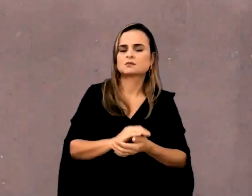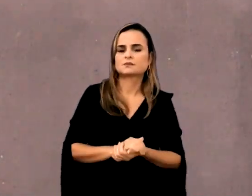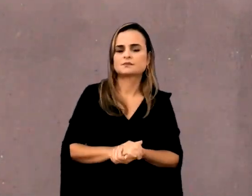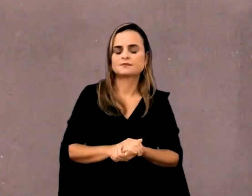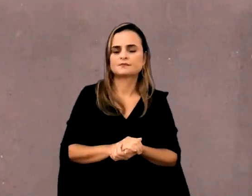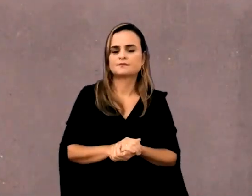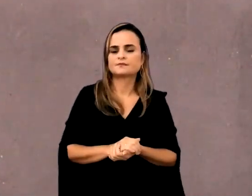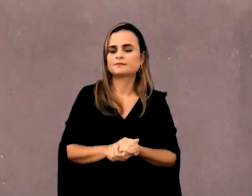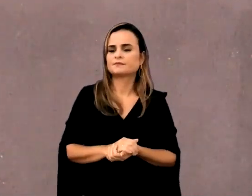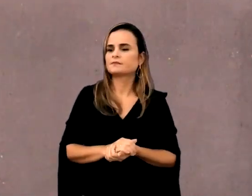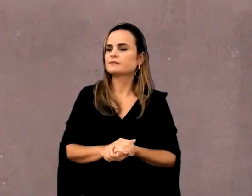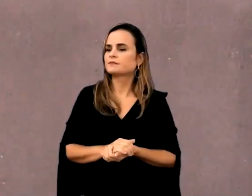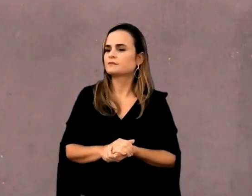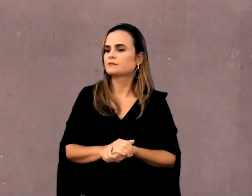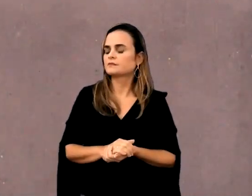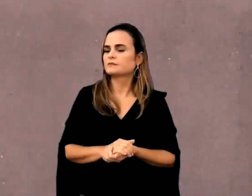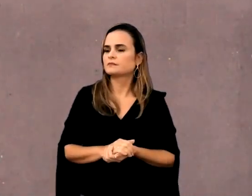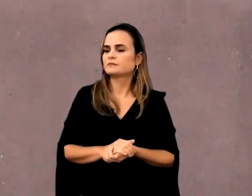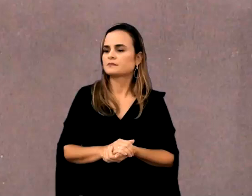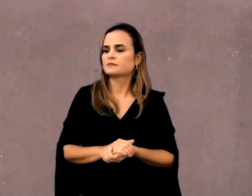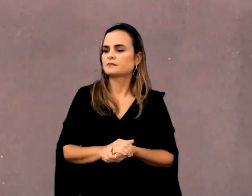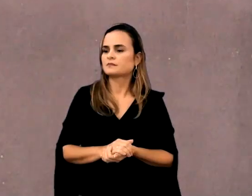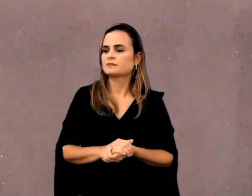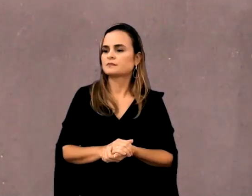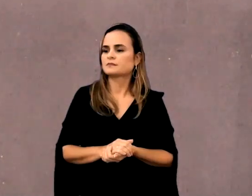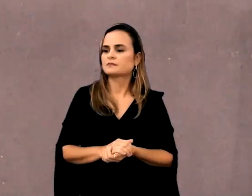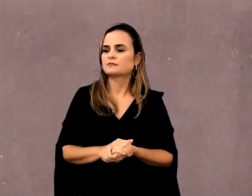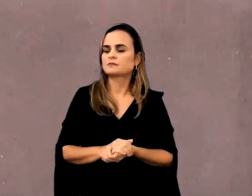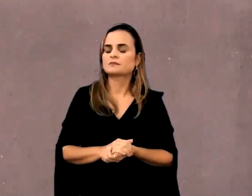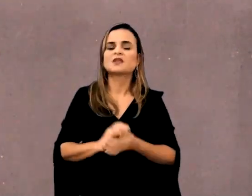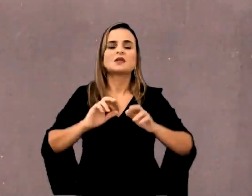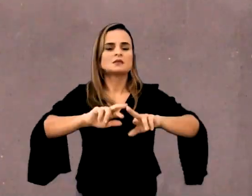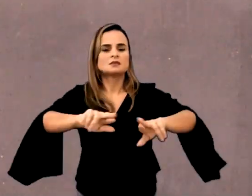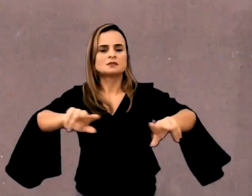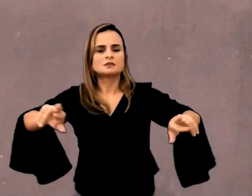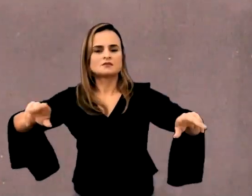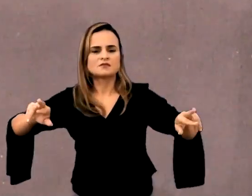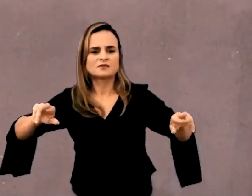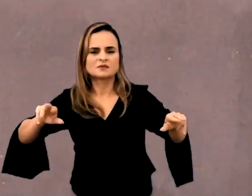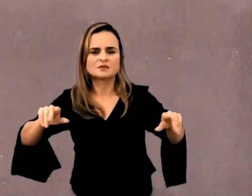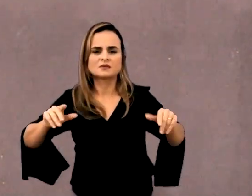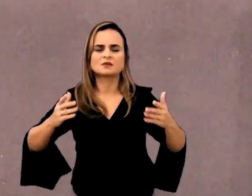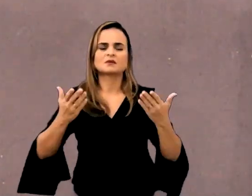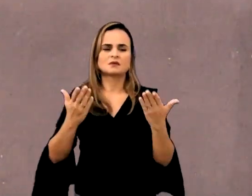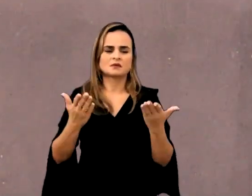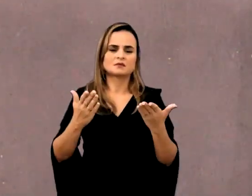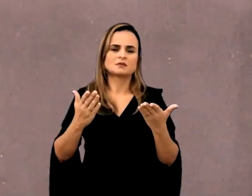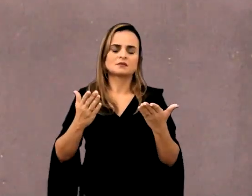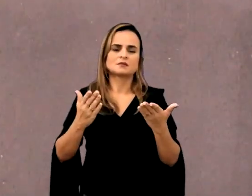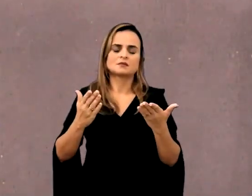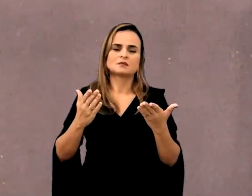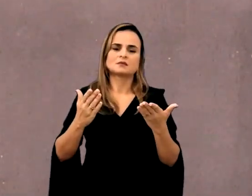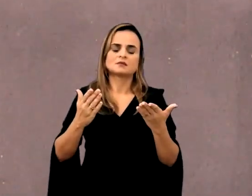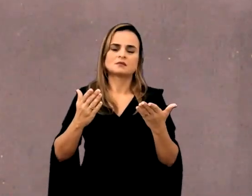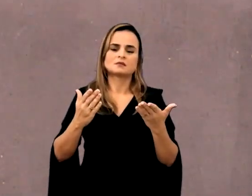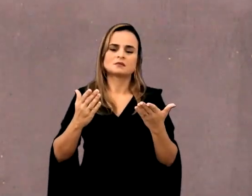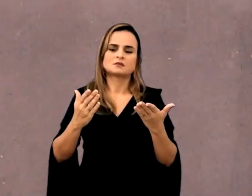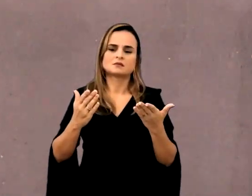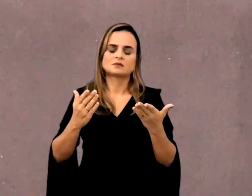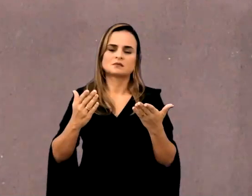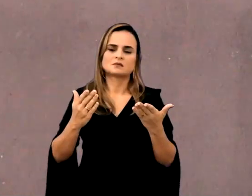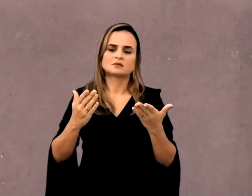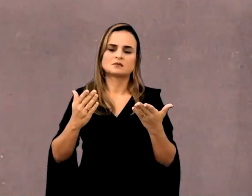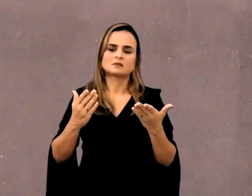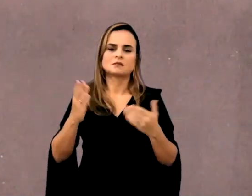crescimento e ferrugem, gafanhotos e lavas, quando os seus inimigos